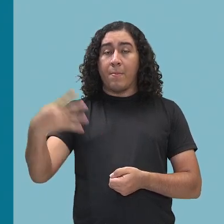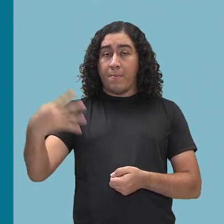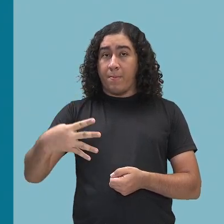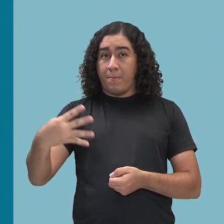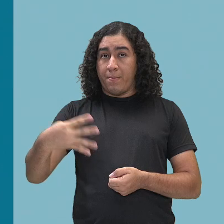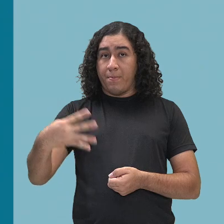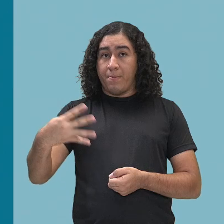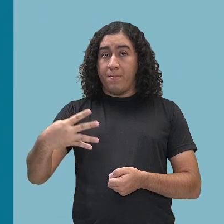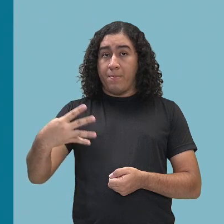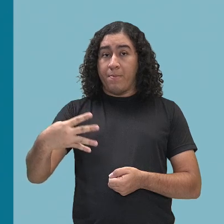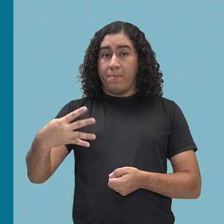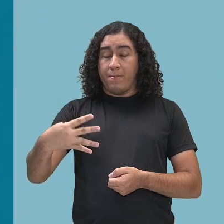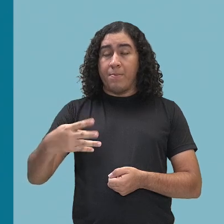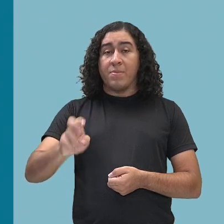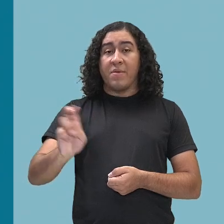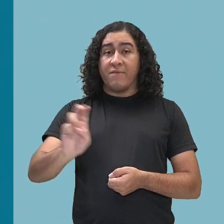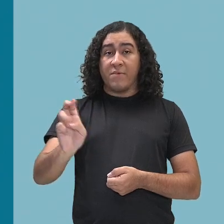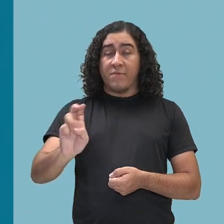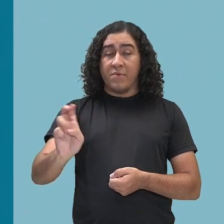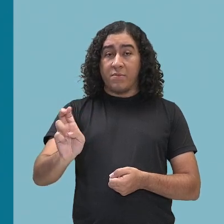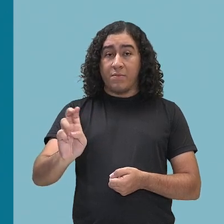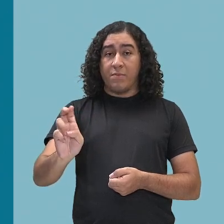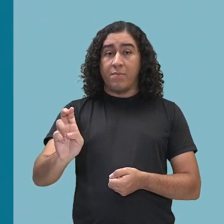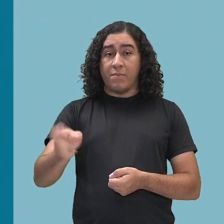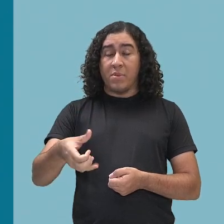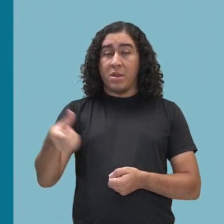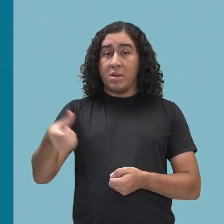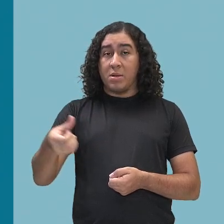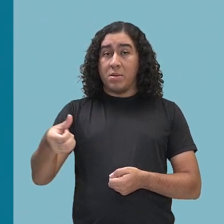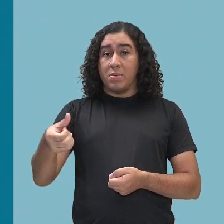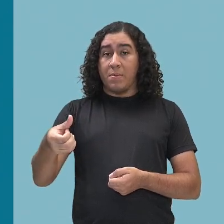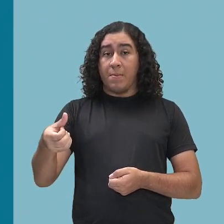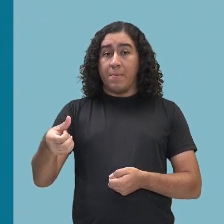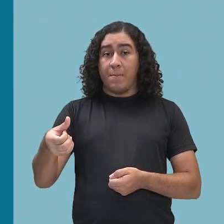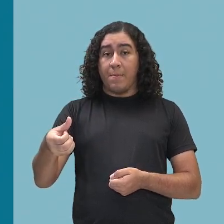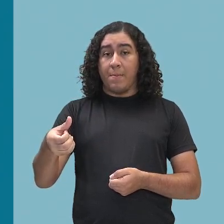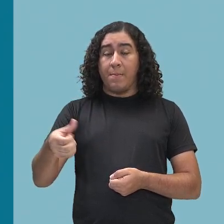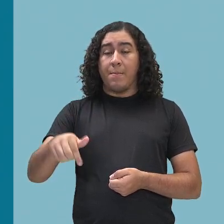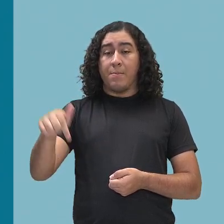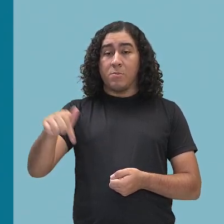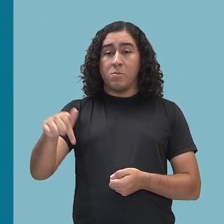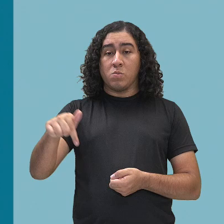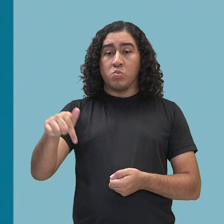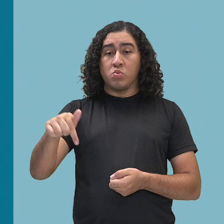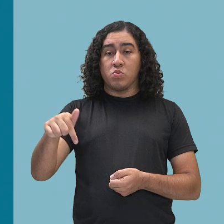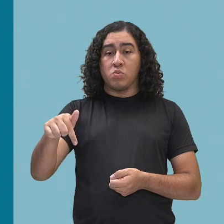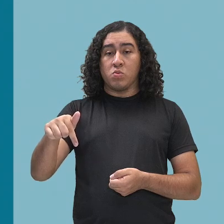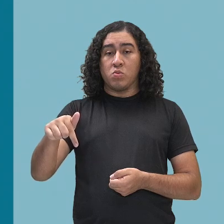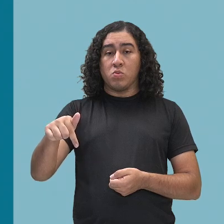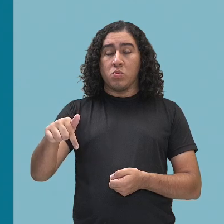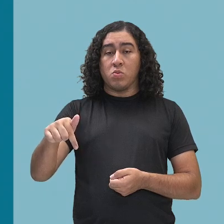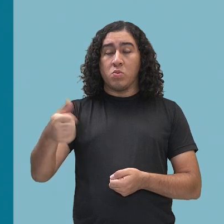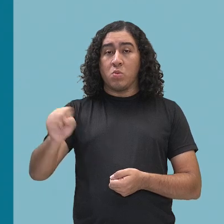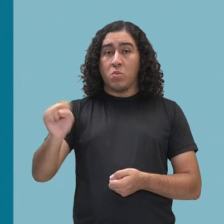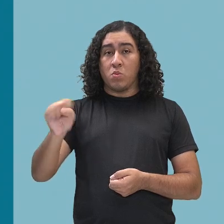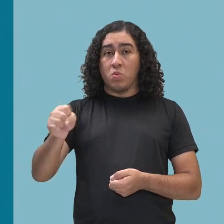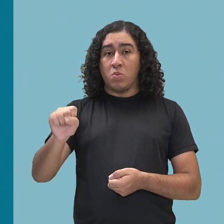fourth, fifth, sixth, seventh,